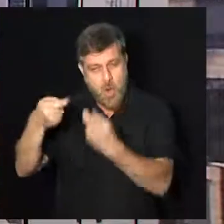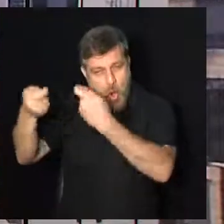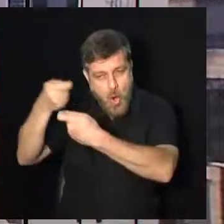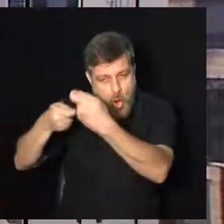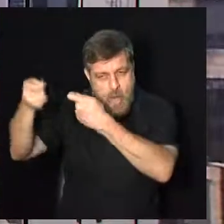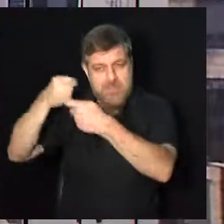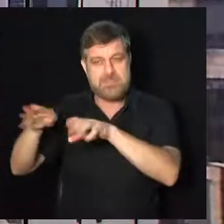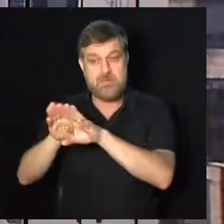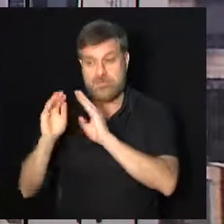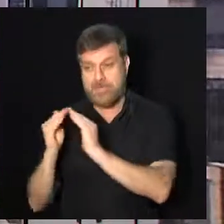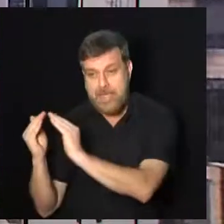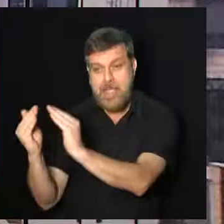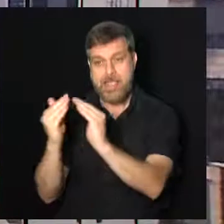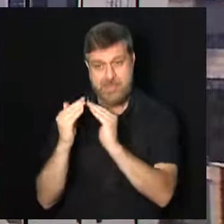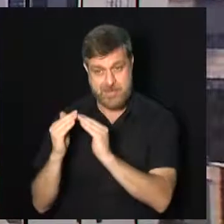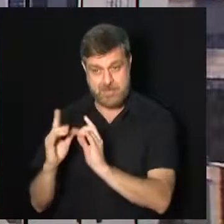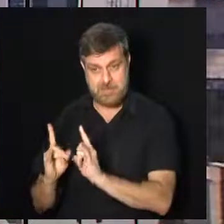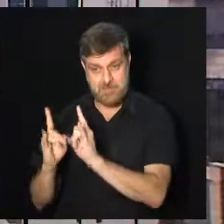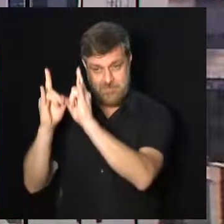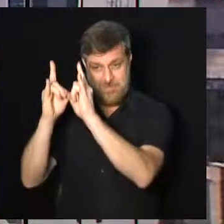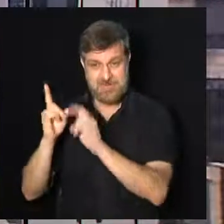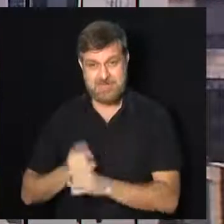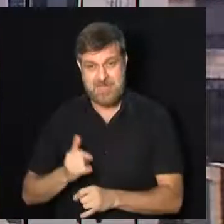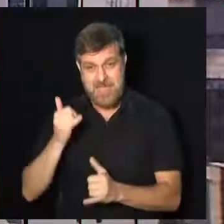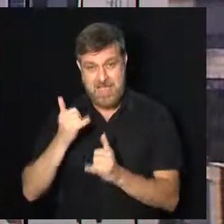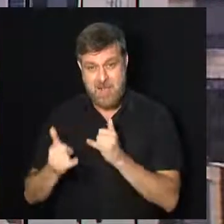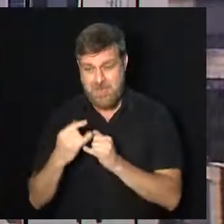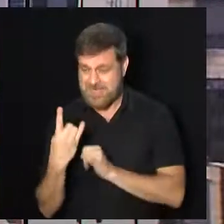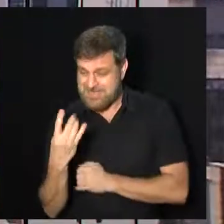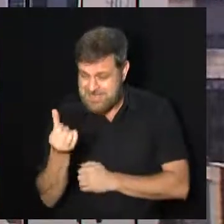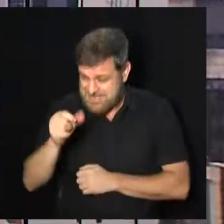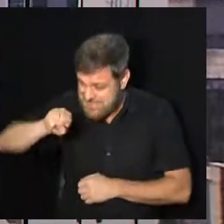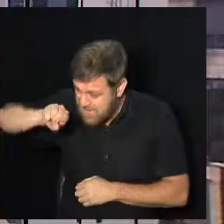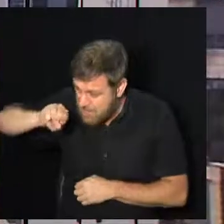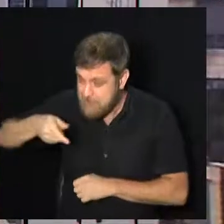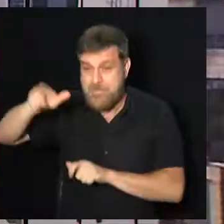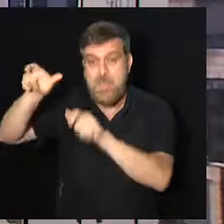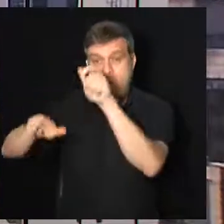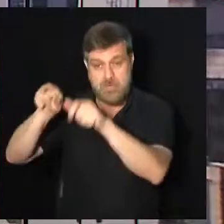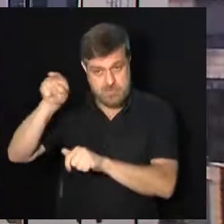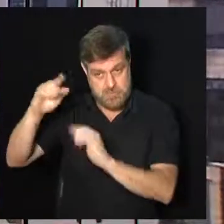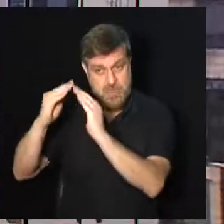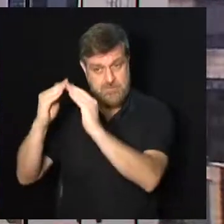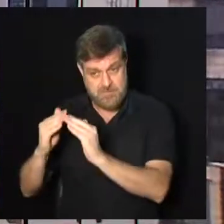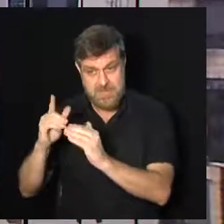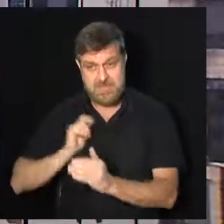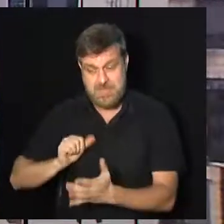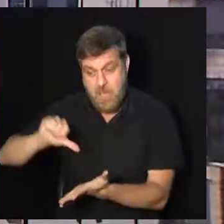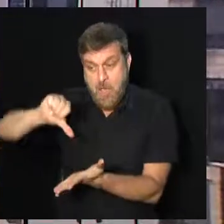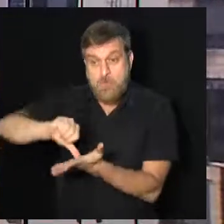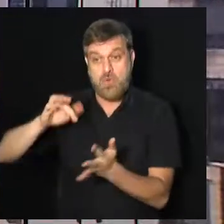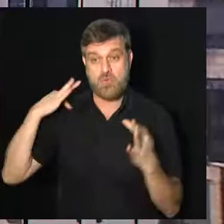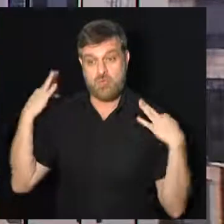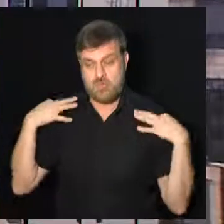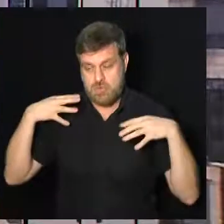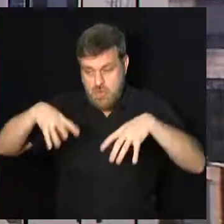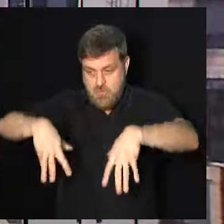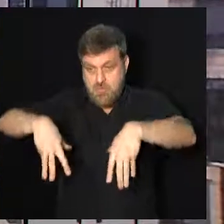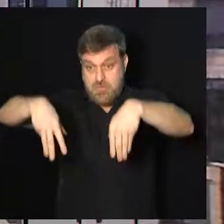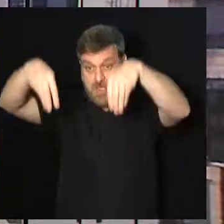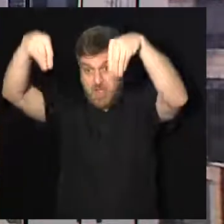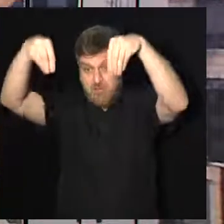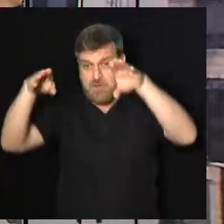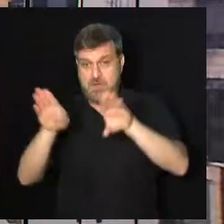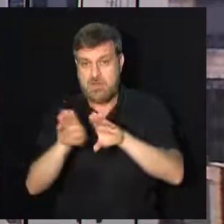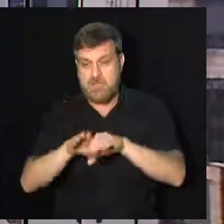comercial e residencial, quase 16 mil habitantes. Tem ponto turístico, que é a Torre do Castelo,